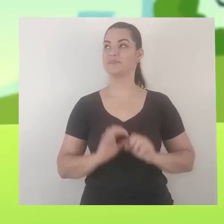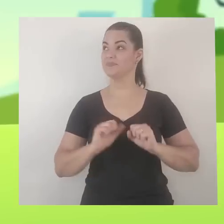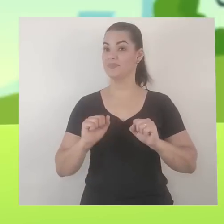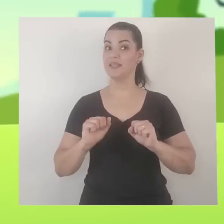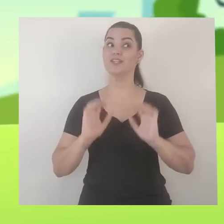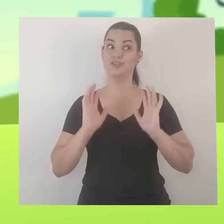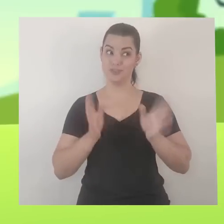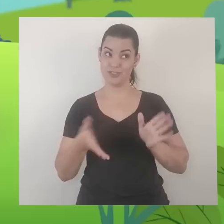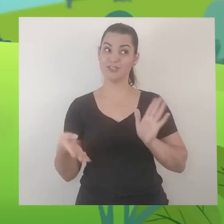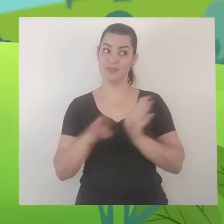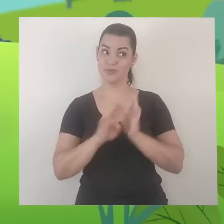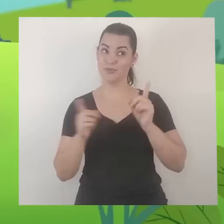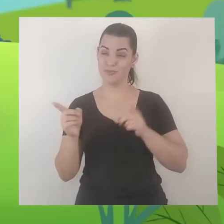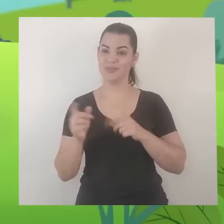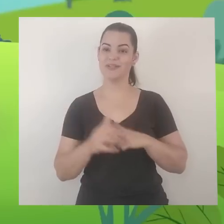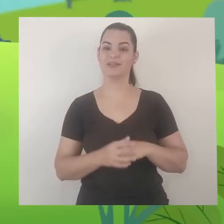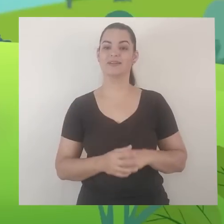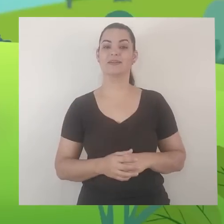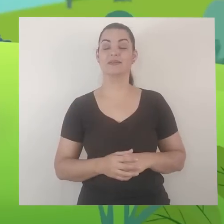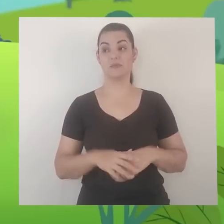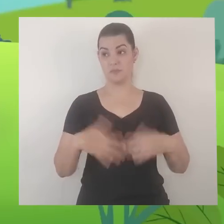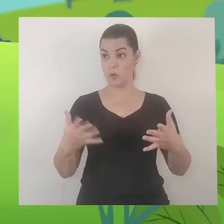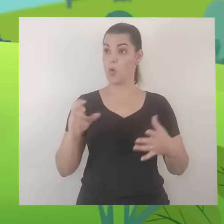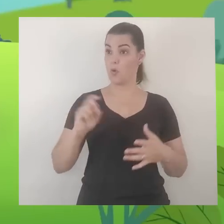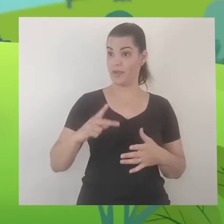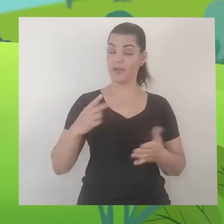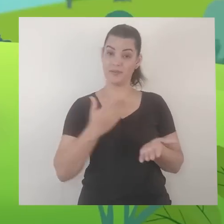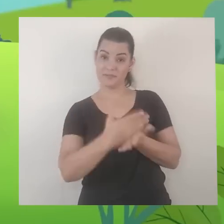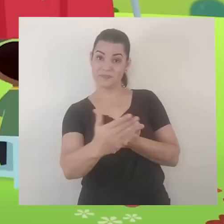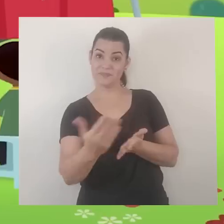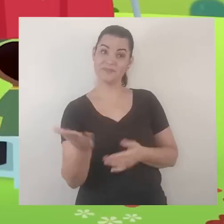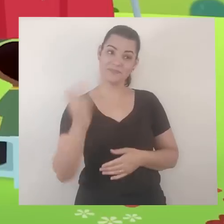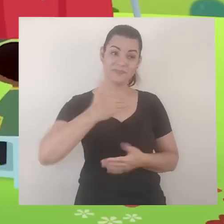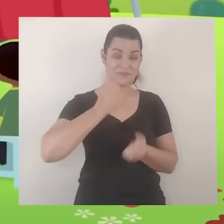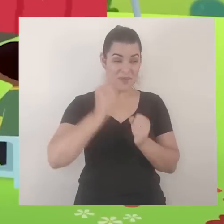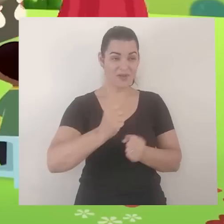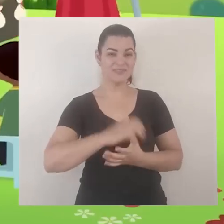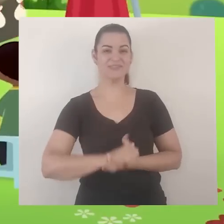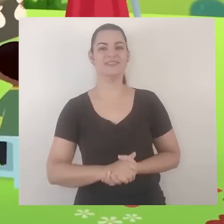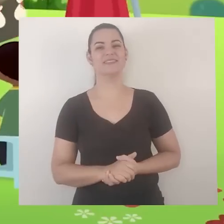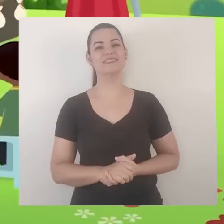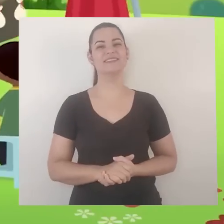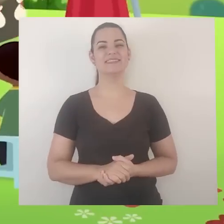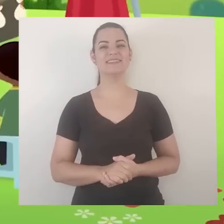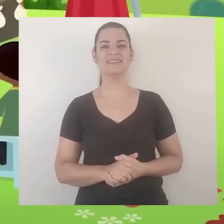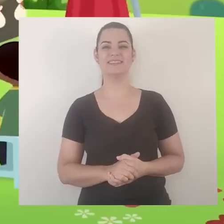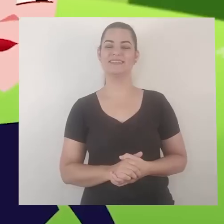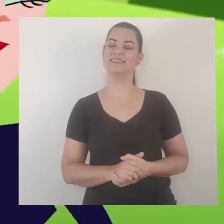Tá todo mundo aí. Bom, então podemos começar!